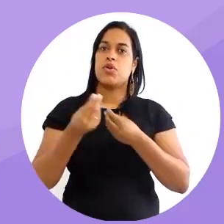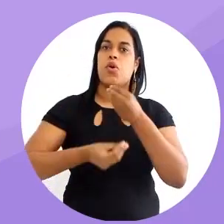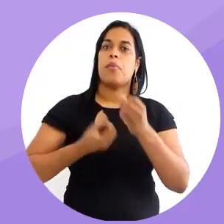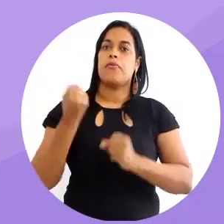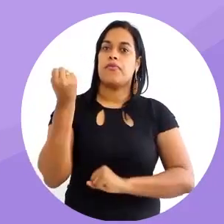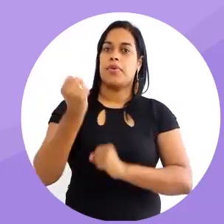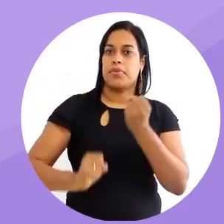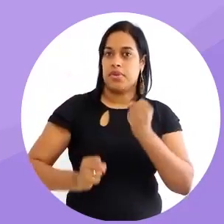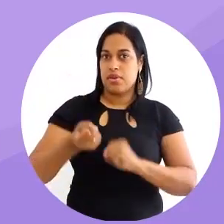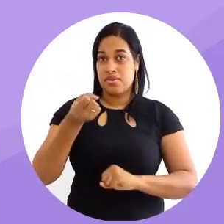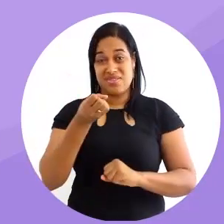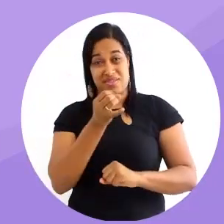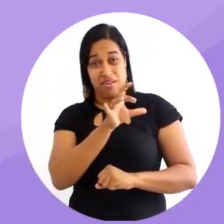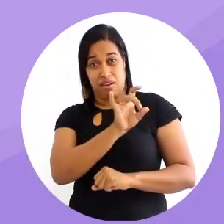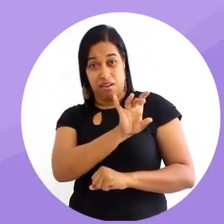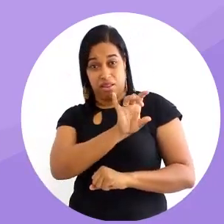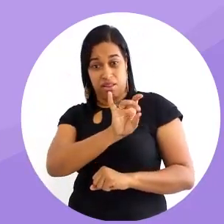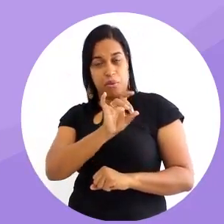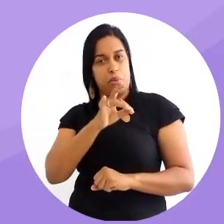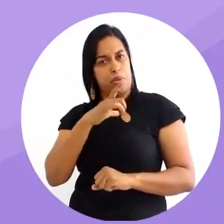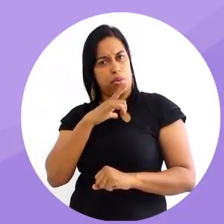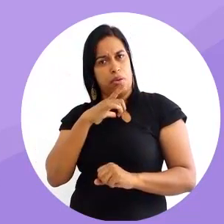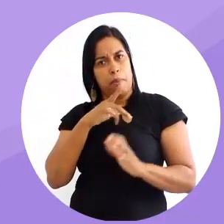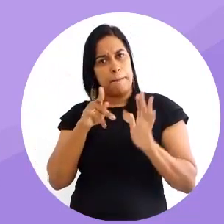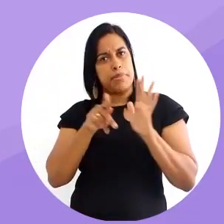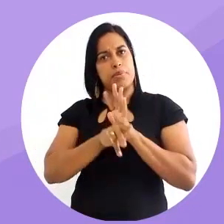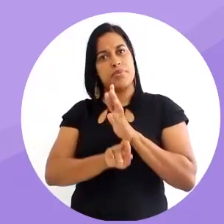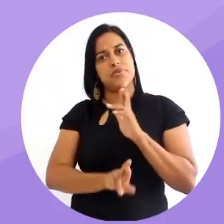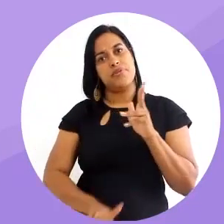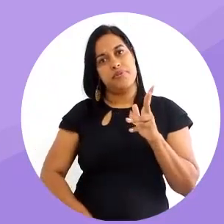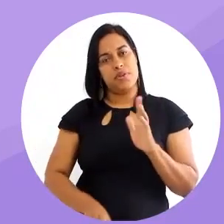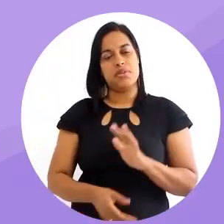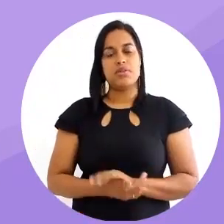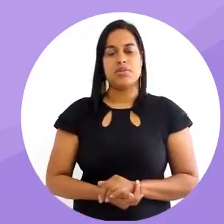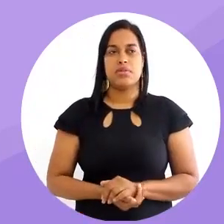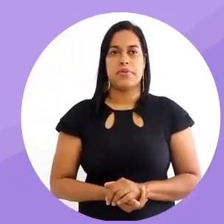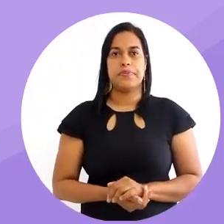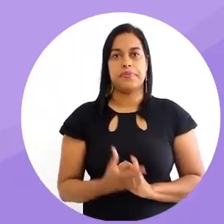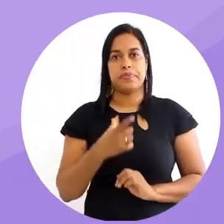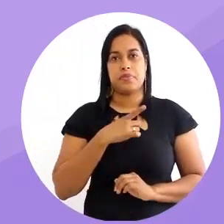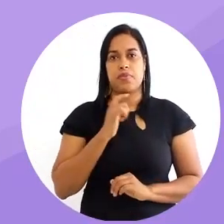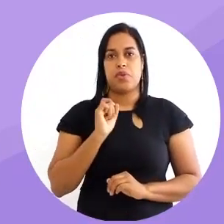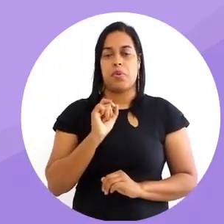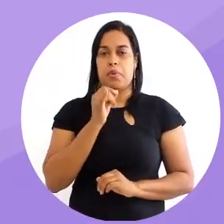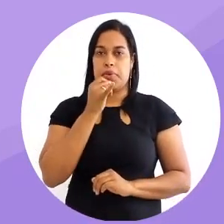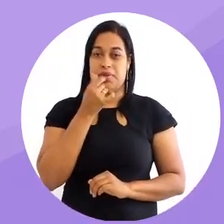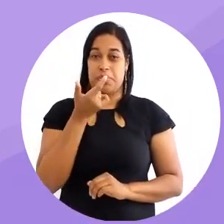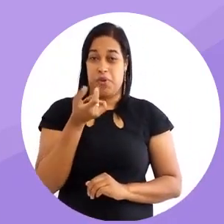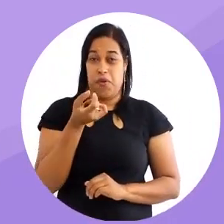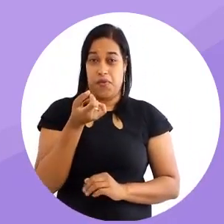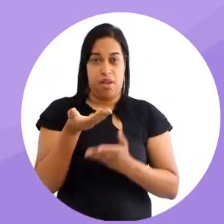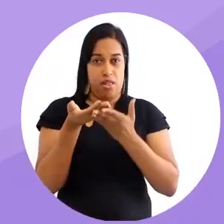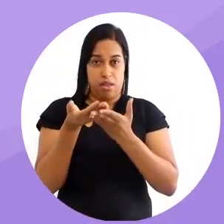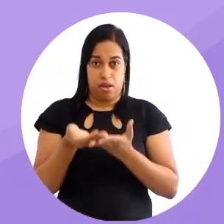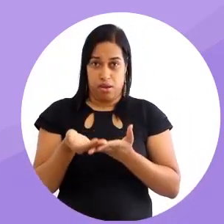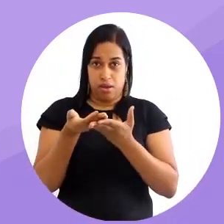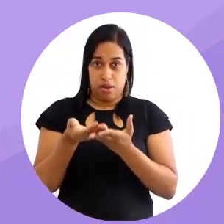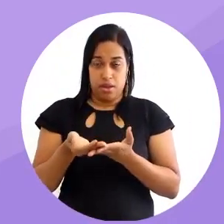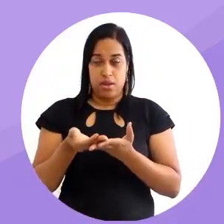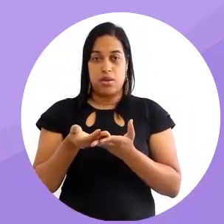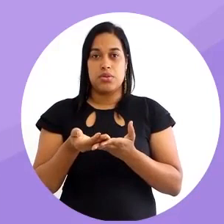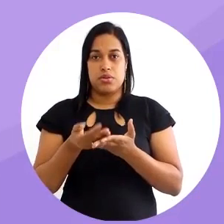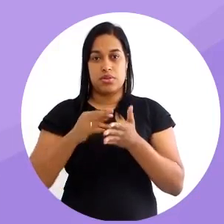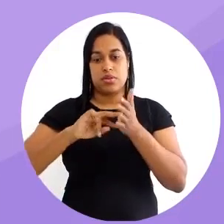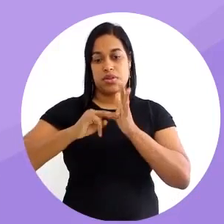rótulo do fabricante, porque cada fabricante pode ter um rendimento diferente. No geral, tem-se que 20 quilos de